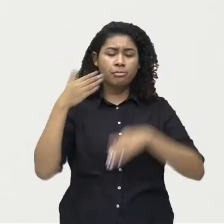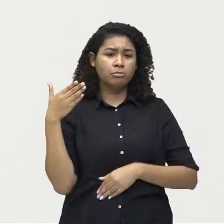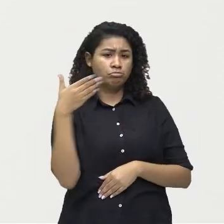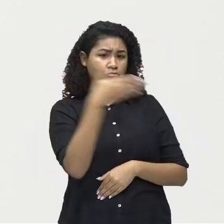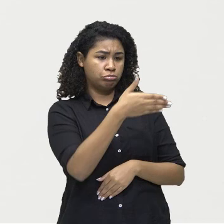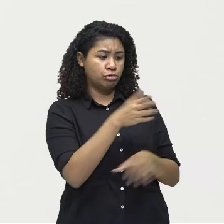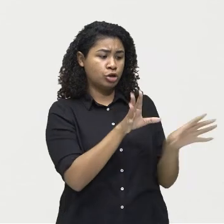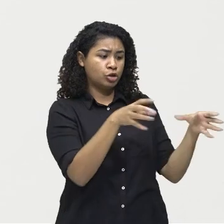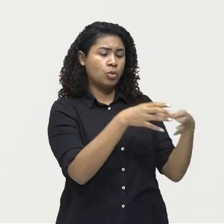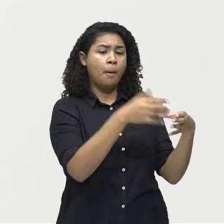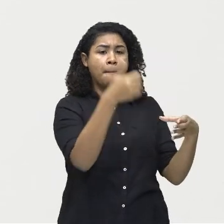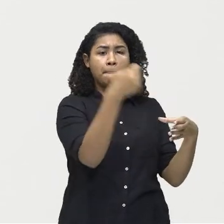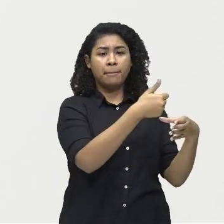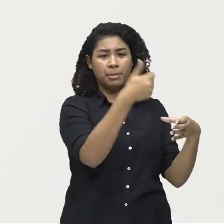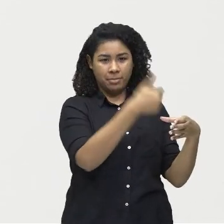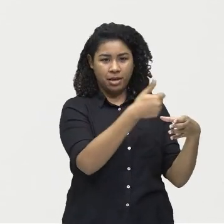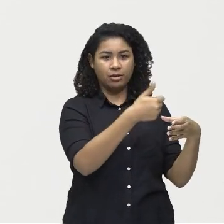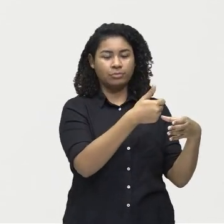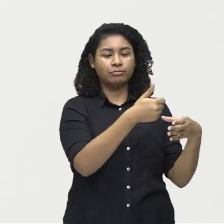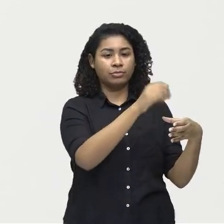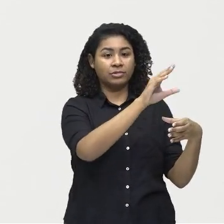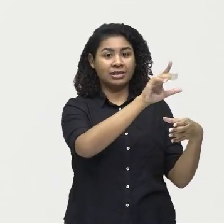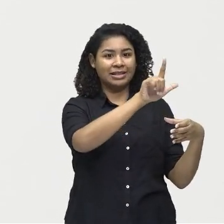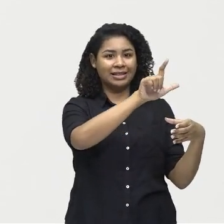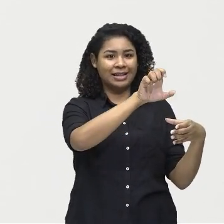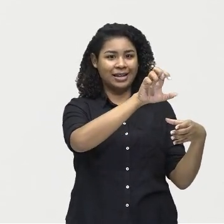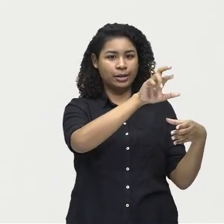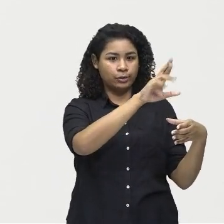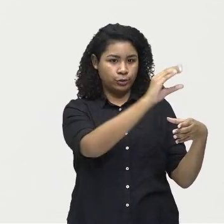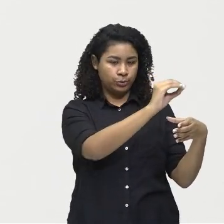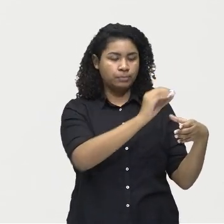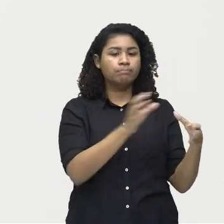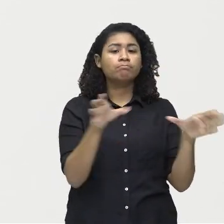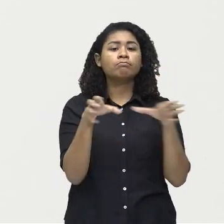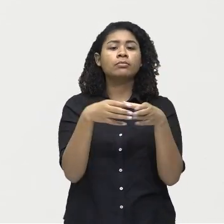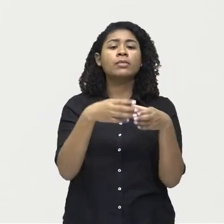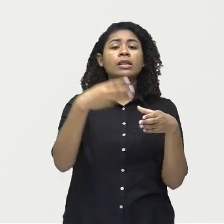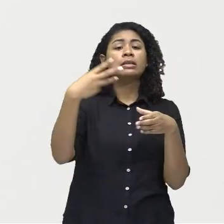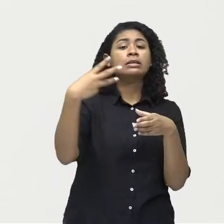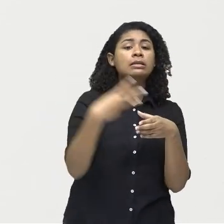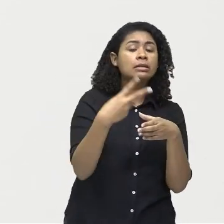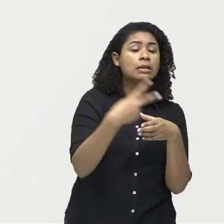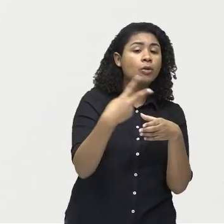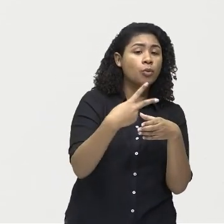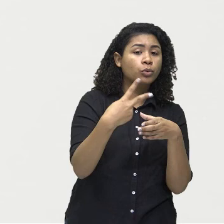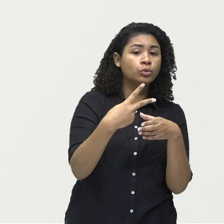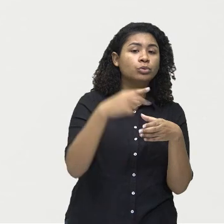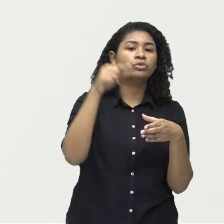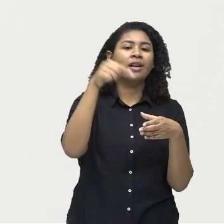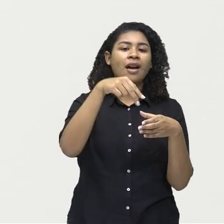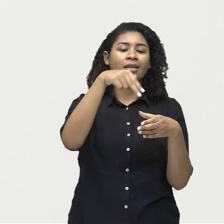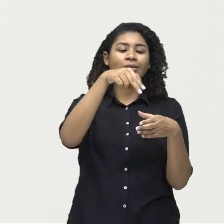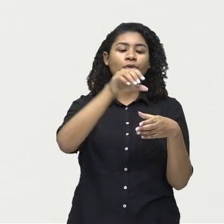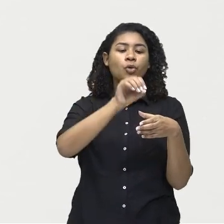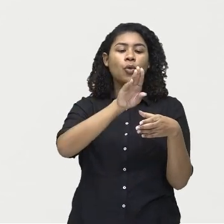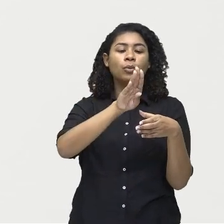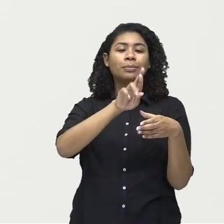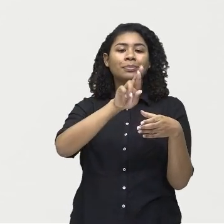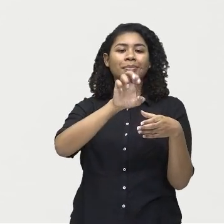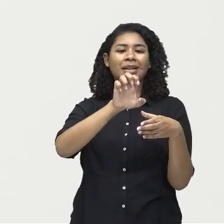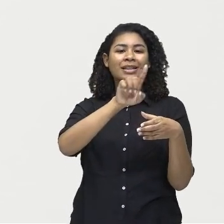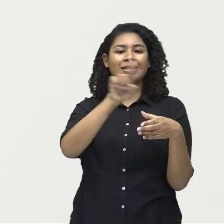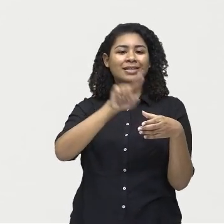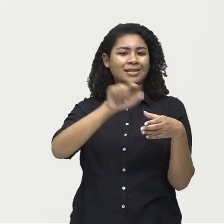ao primeiro estado, que era o clero. Segundo estado era a nobreza. Quem era a nobreza, professor? Eram